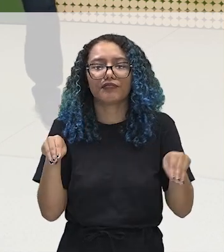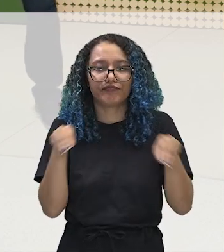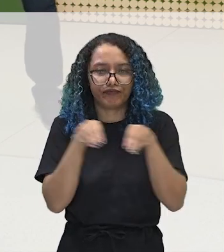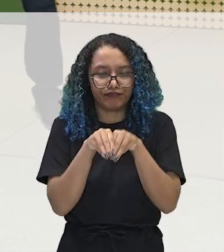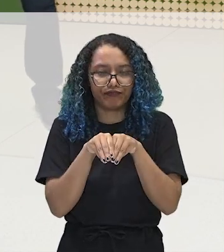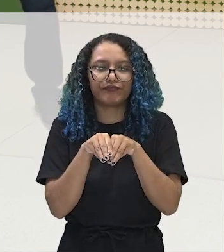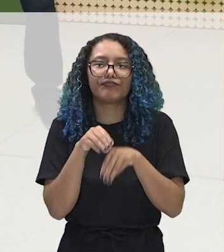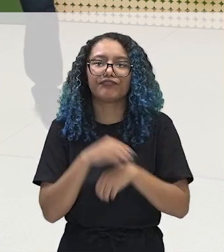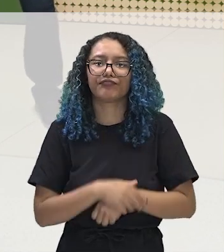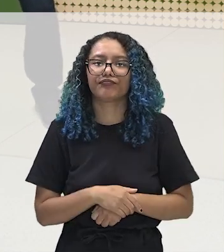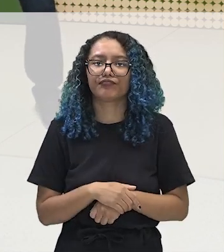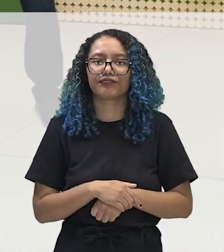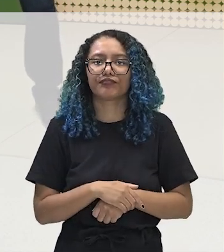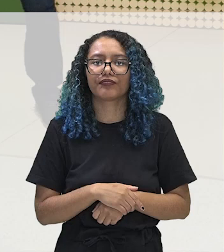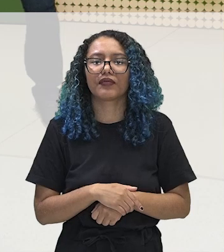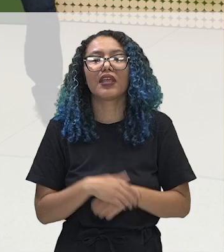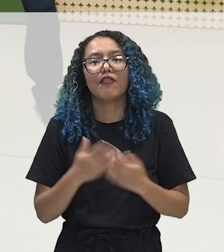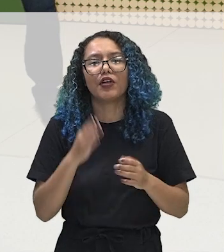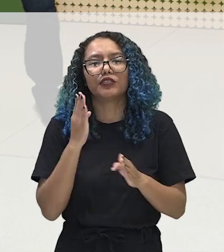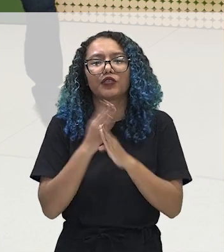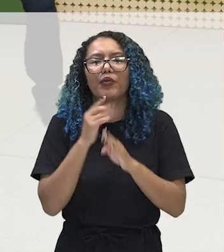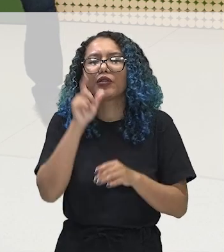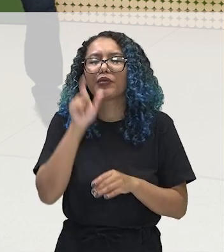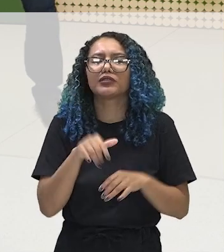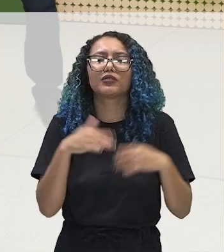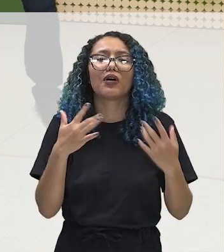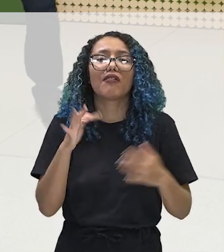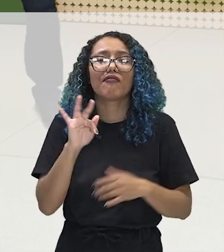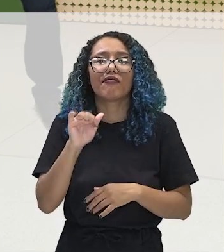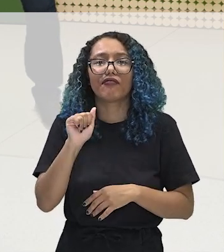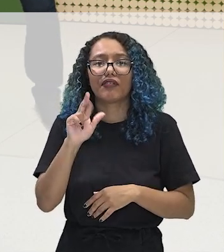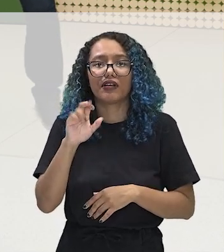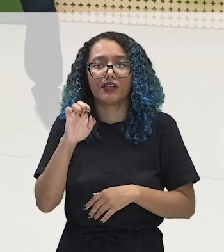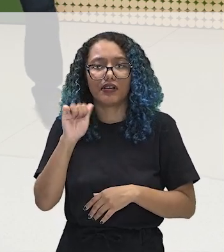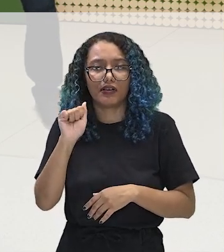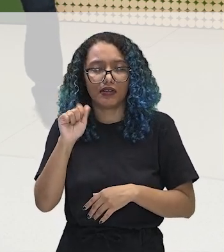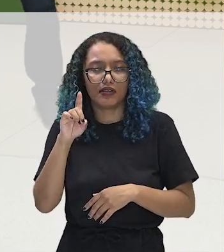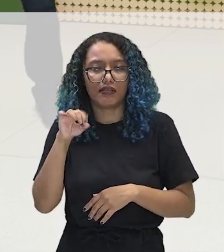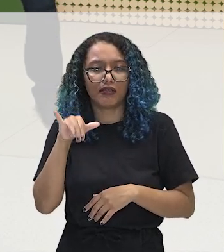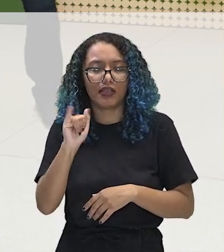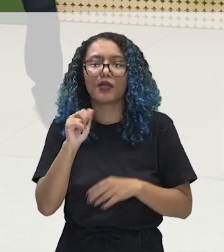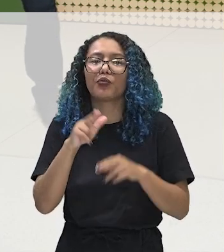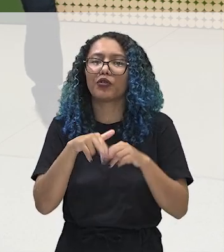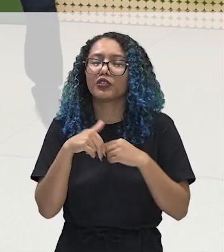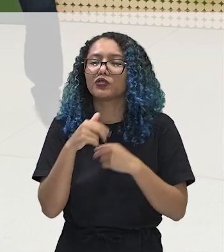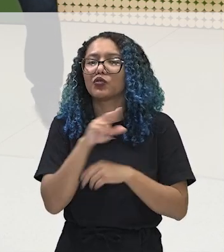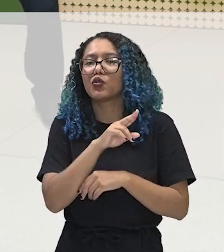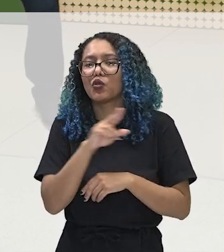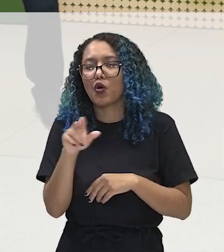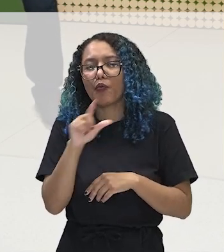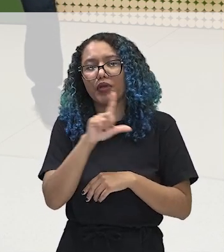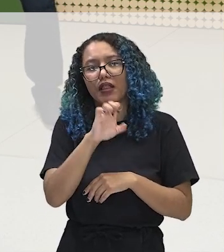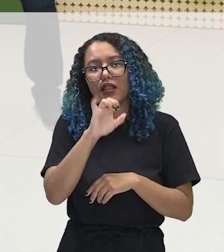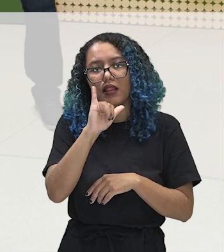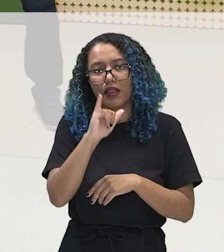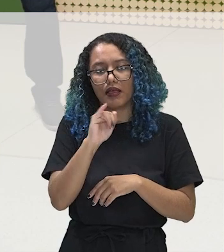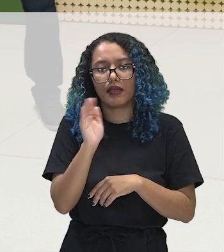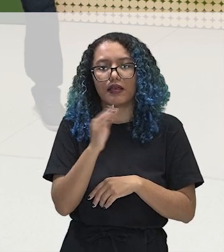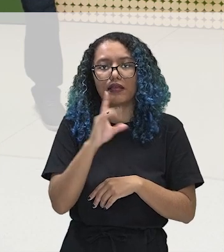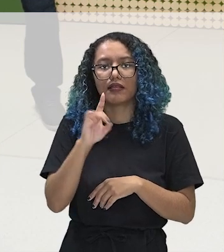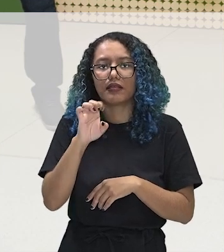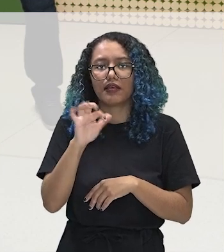pessoal? Que foi descoberto por Faraday. Por isso, chama-se aí a lei de Faraday, que diz que quando o